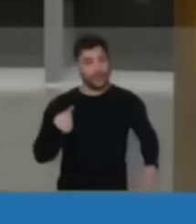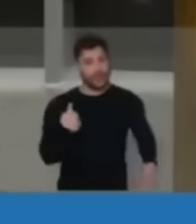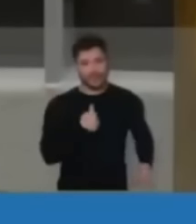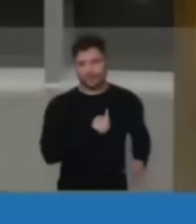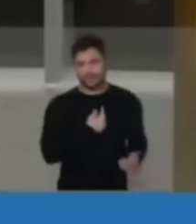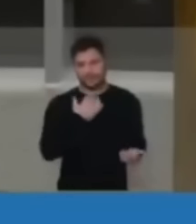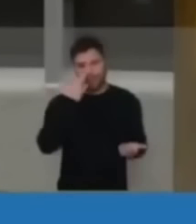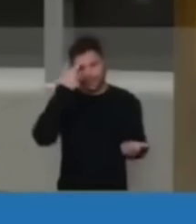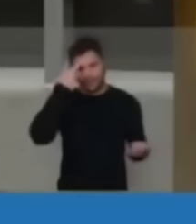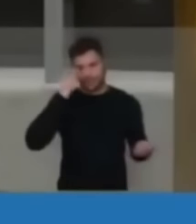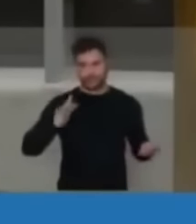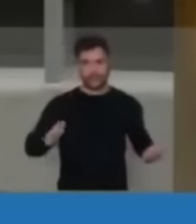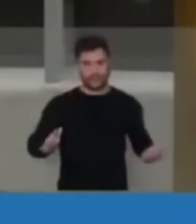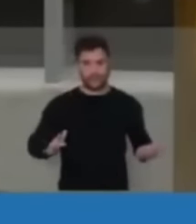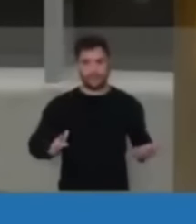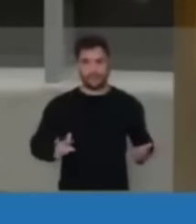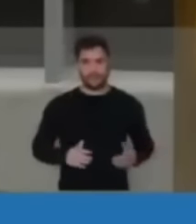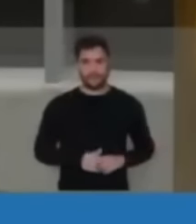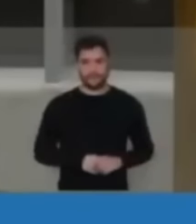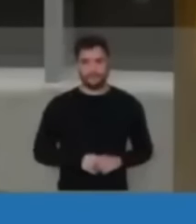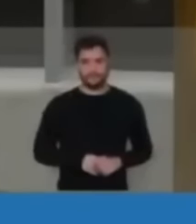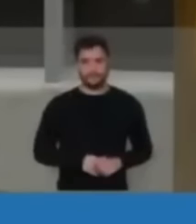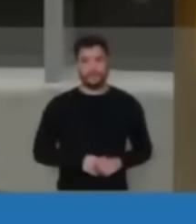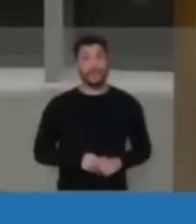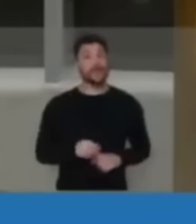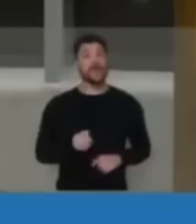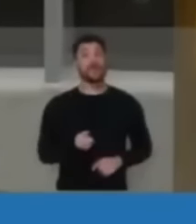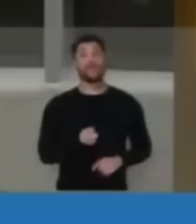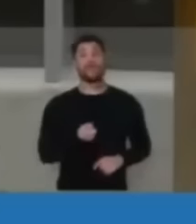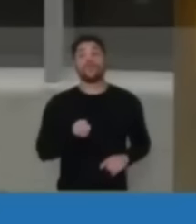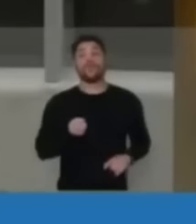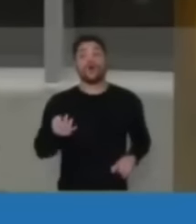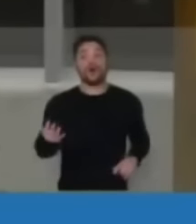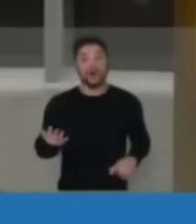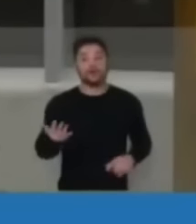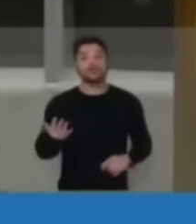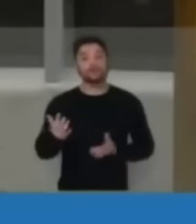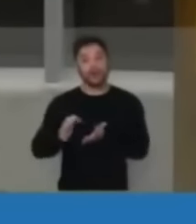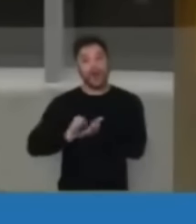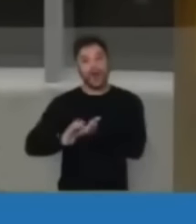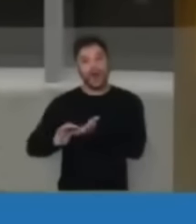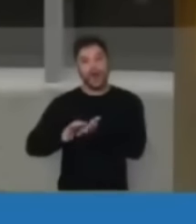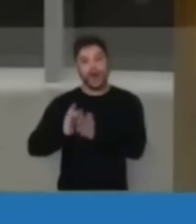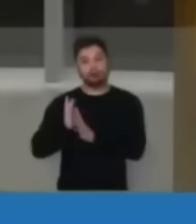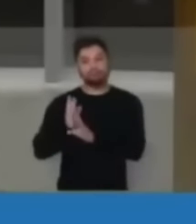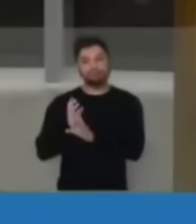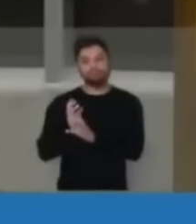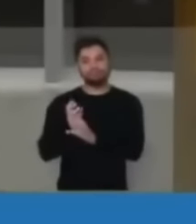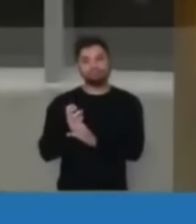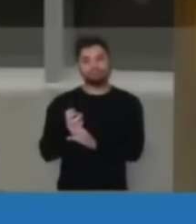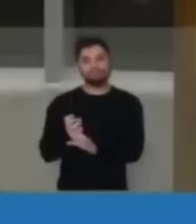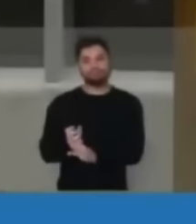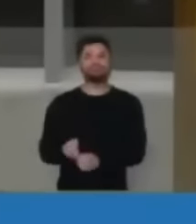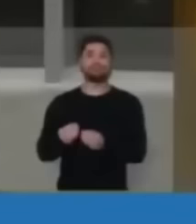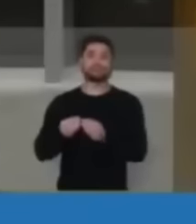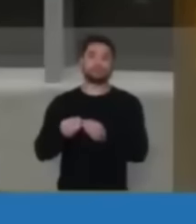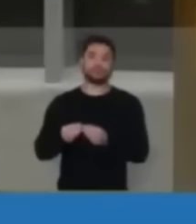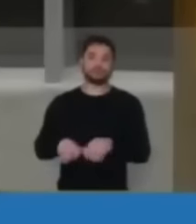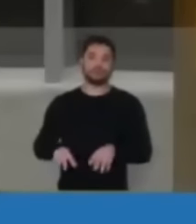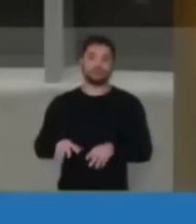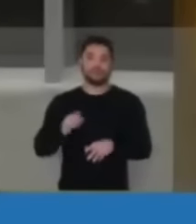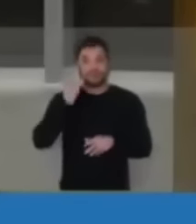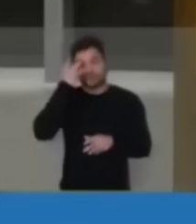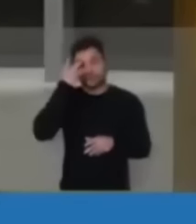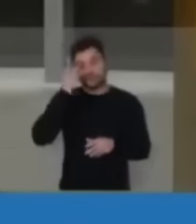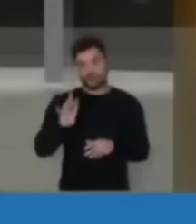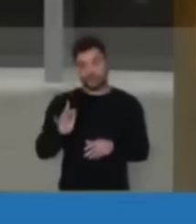ainda, deputado Pompeu, quanto vai ser o tamanho da conta do que aconteceu lá. E nós não estamos